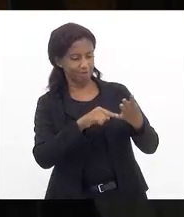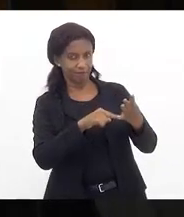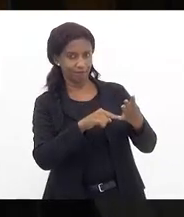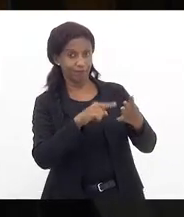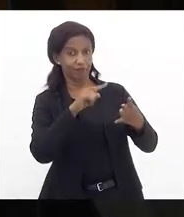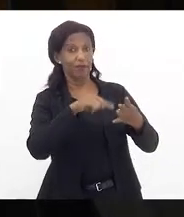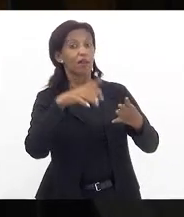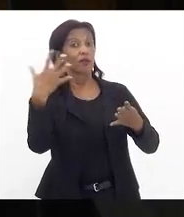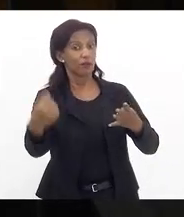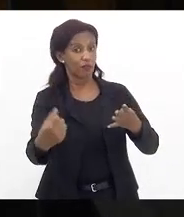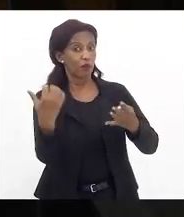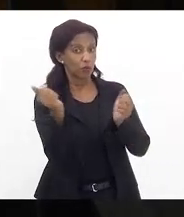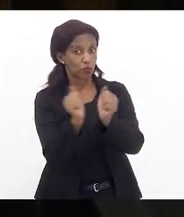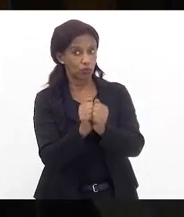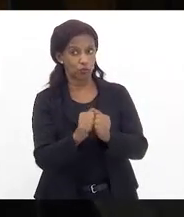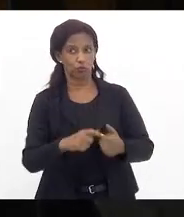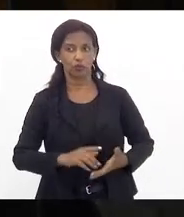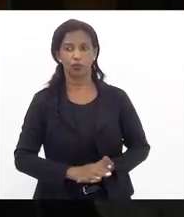vamos lá.